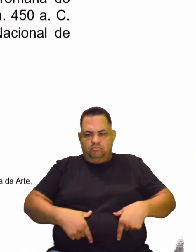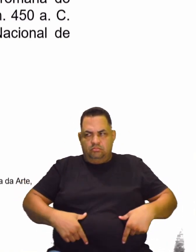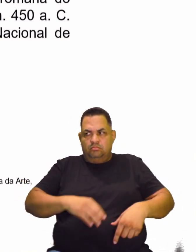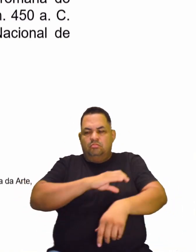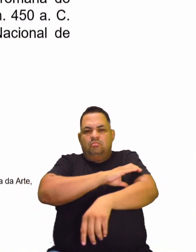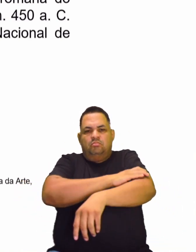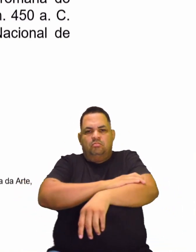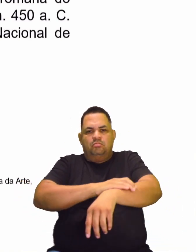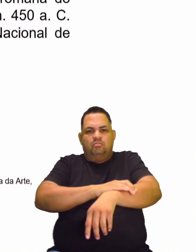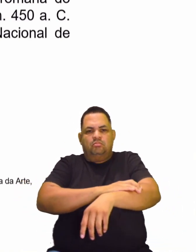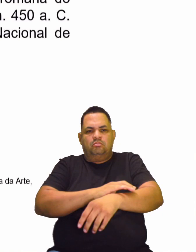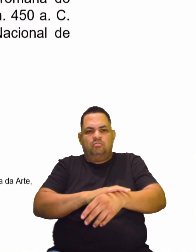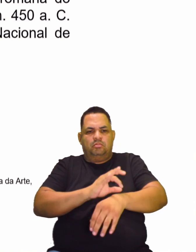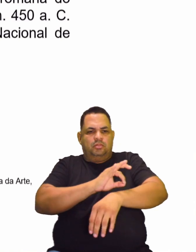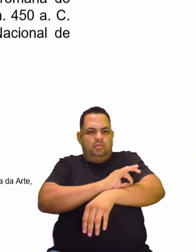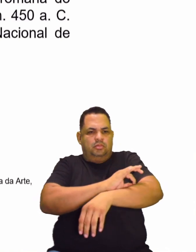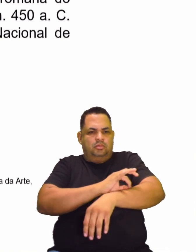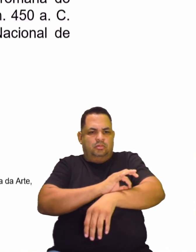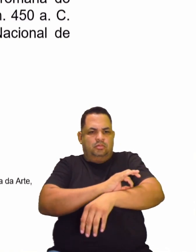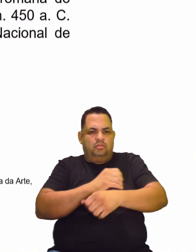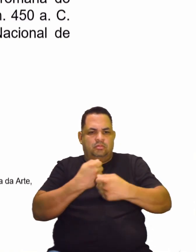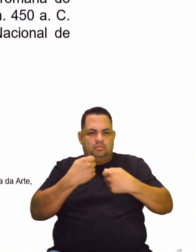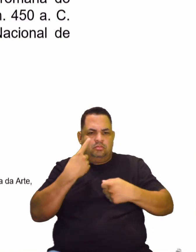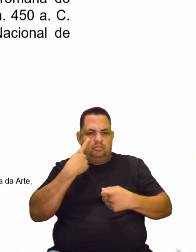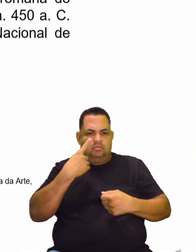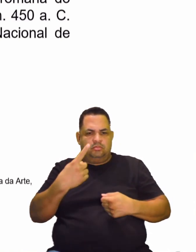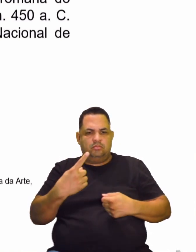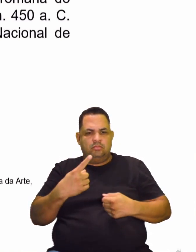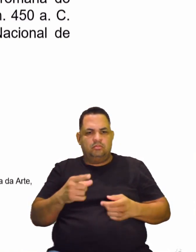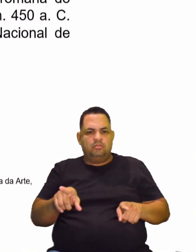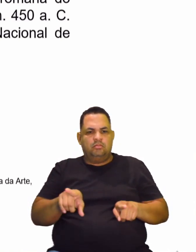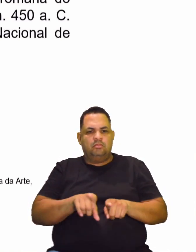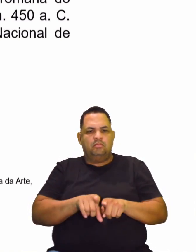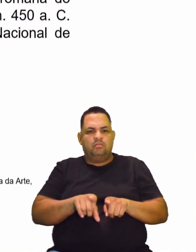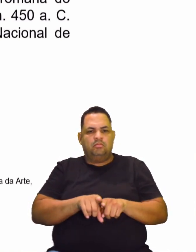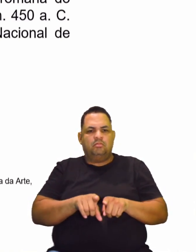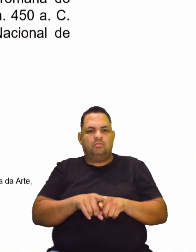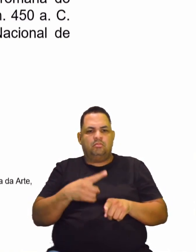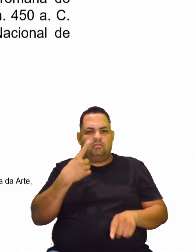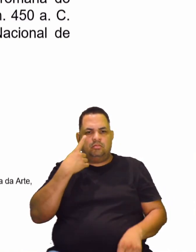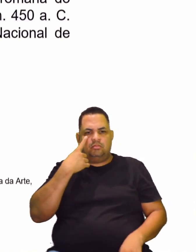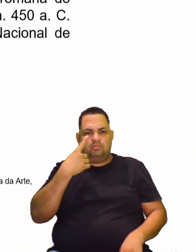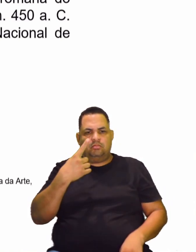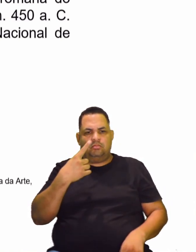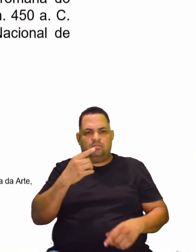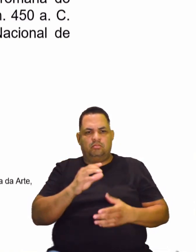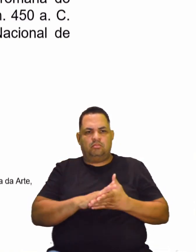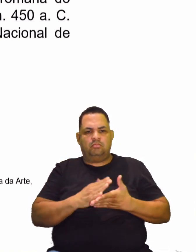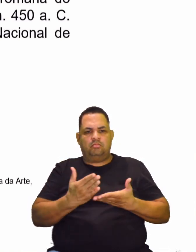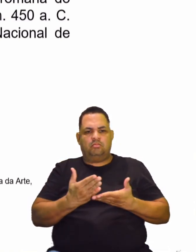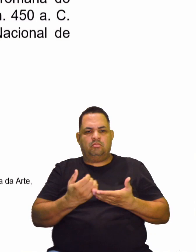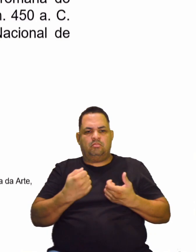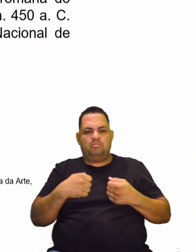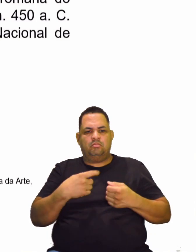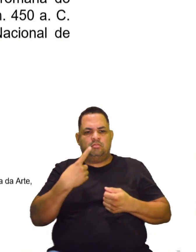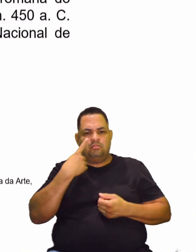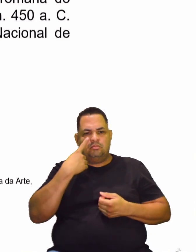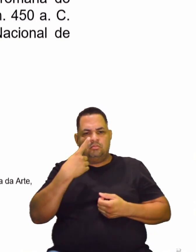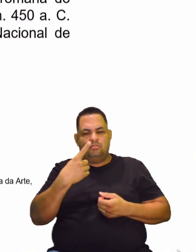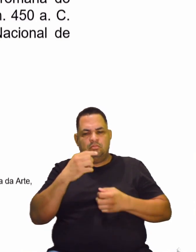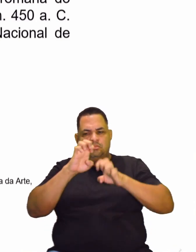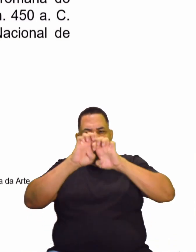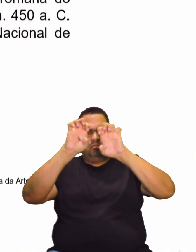braços, até as veias era possível observá-lo. Se a gente olhar bem de perto, é possível observar então até a